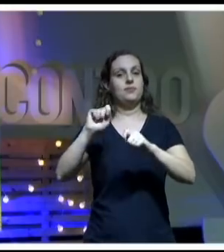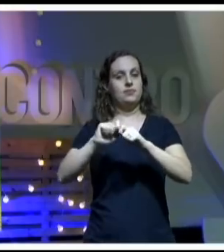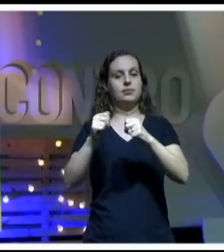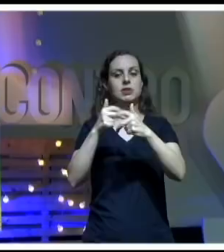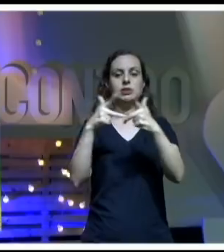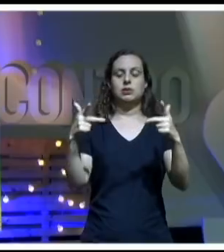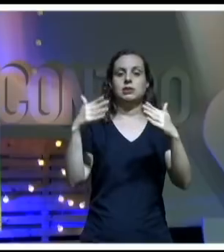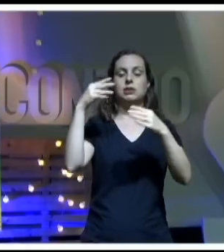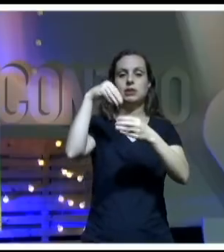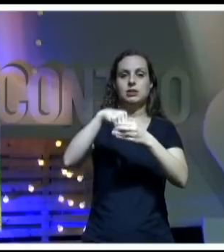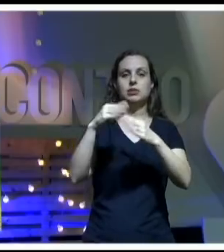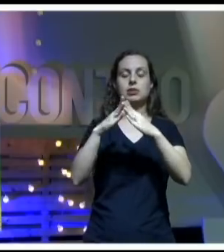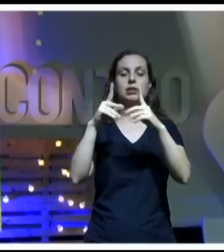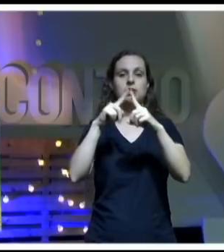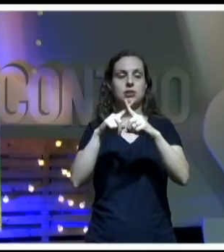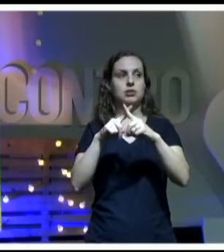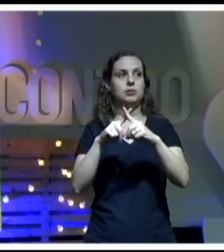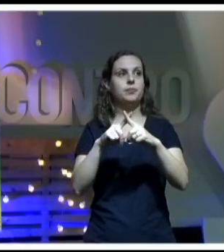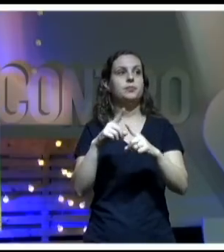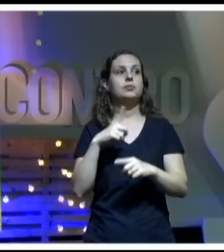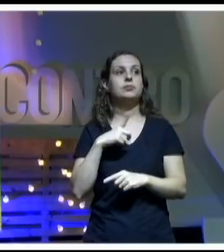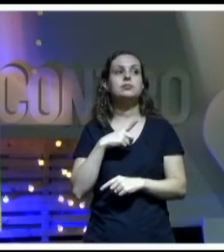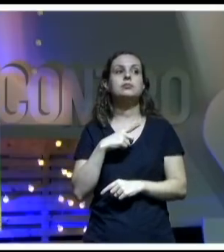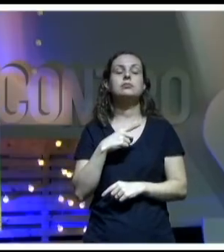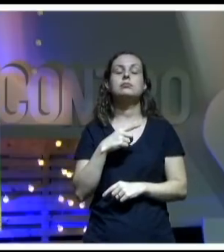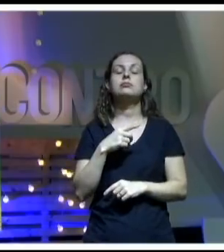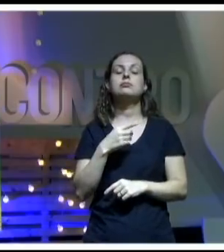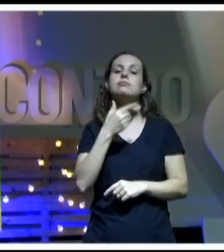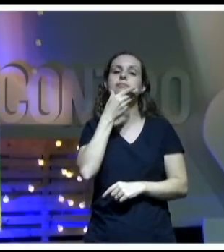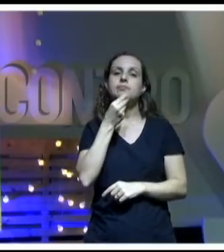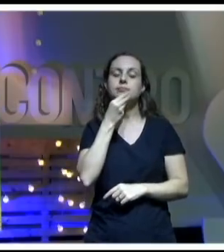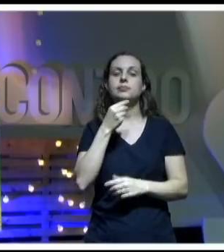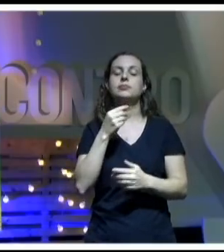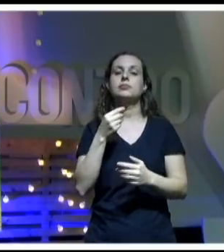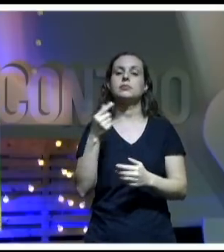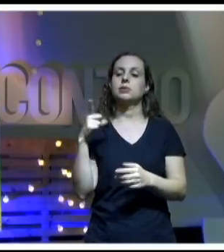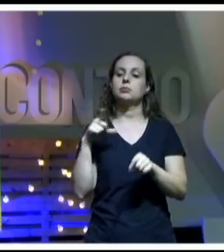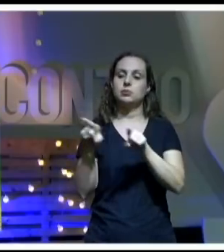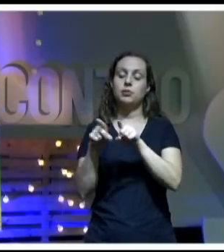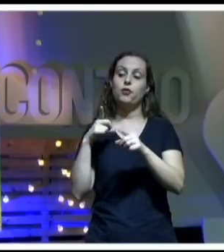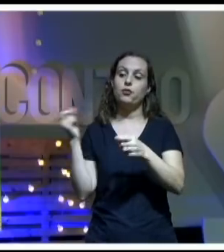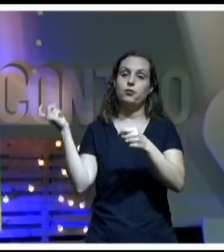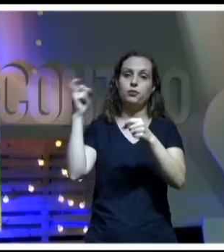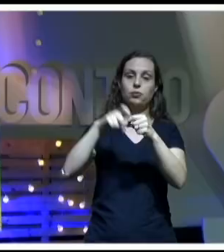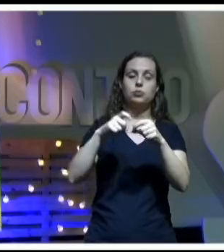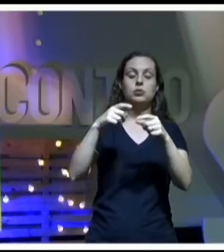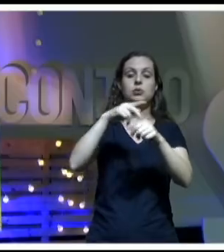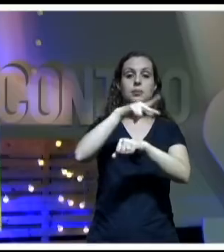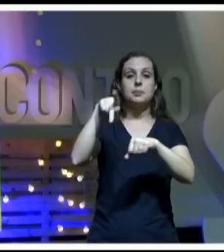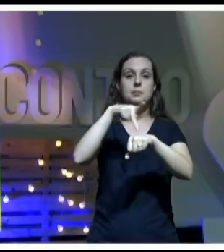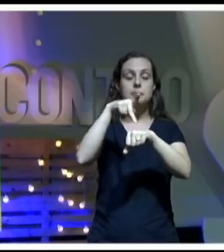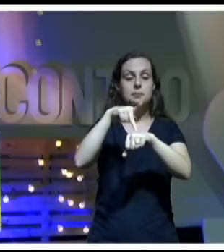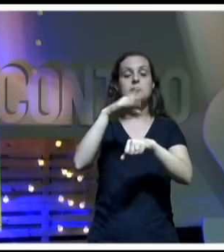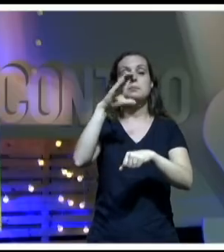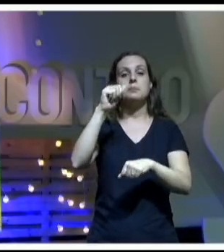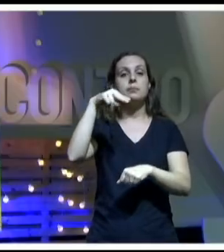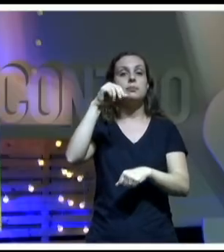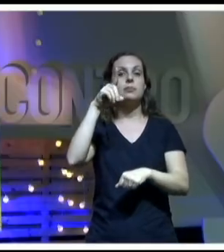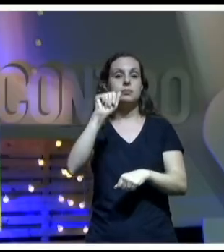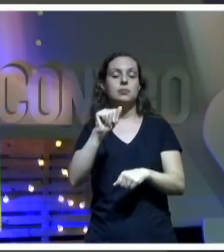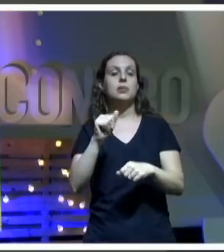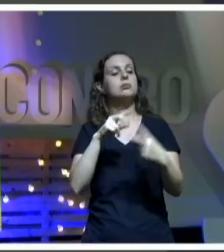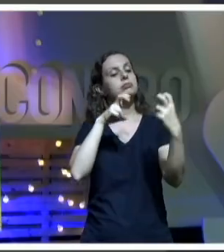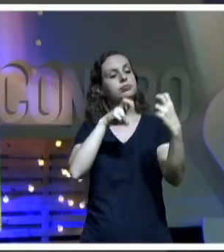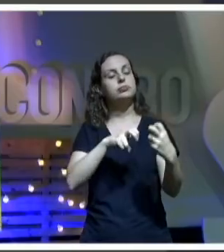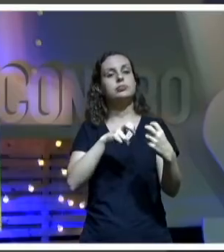vereador ricardo barbosa sempre conta uma história teve quando ele retorna ao rio diante onde ele estudou no canadá ele conversa com o senhor que toma conta